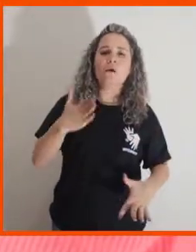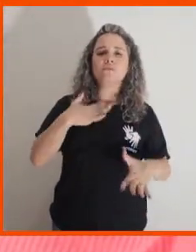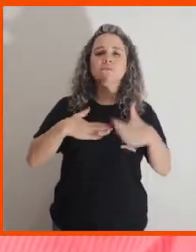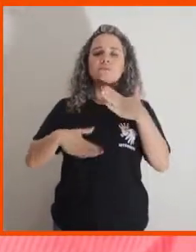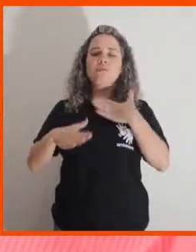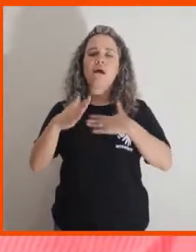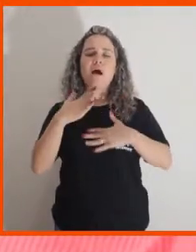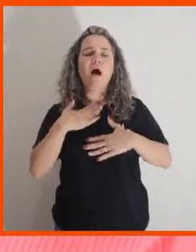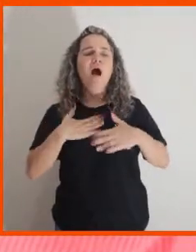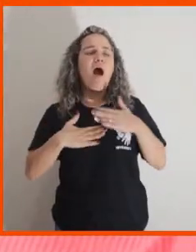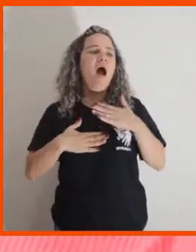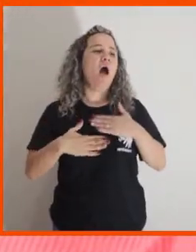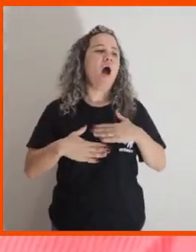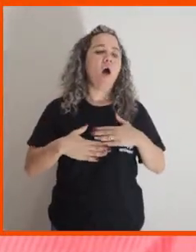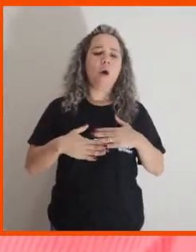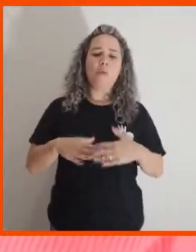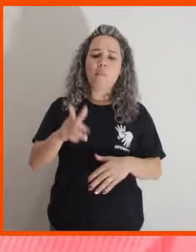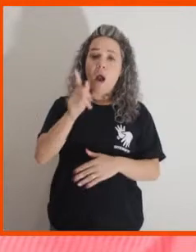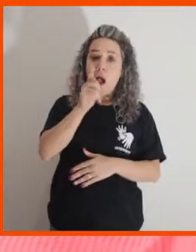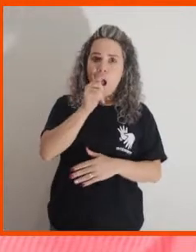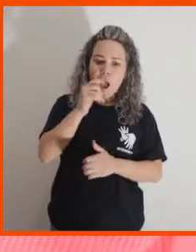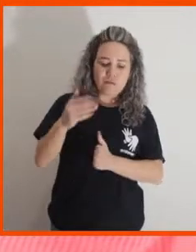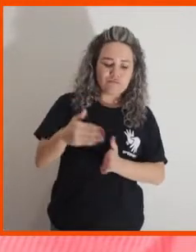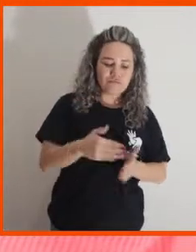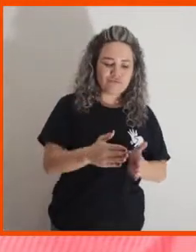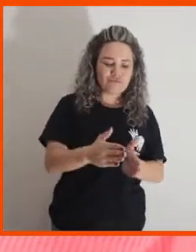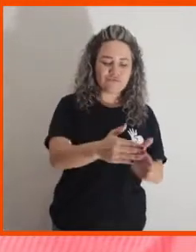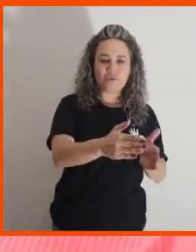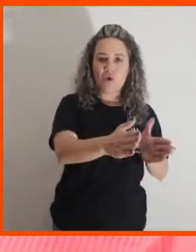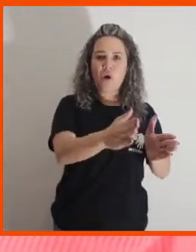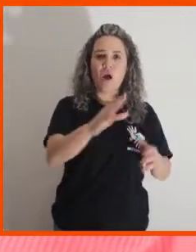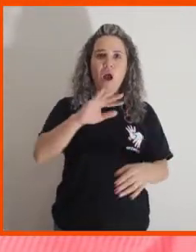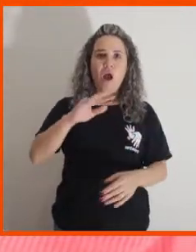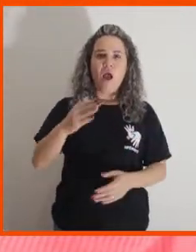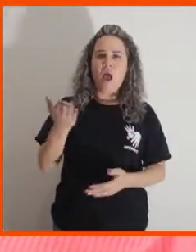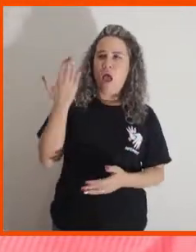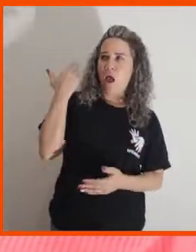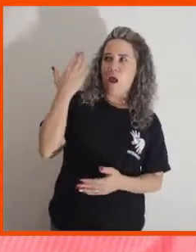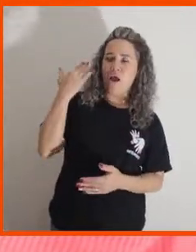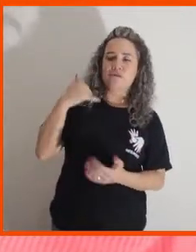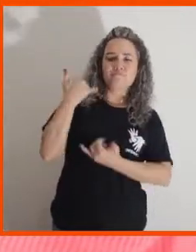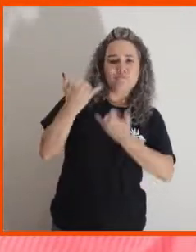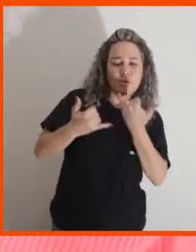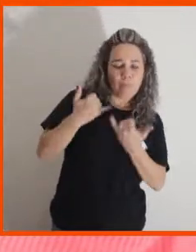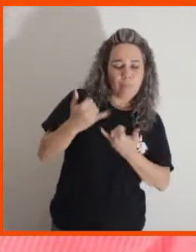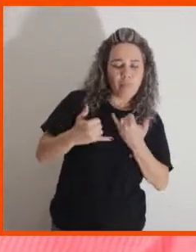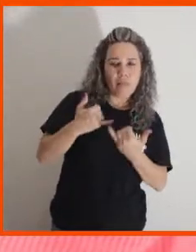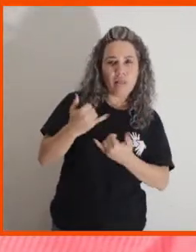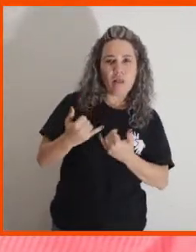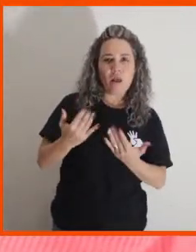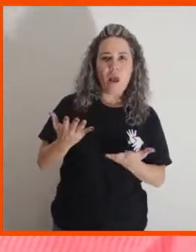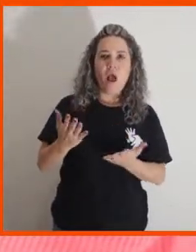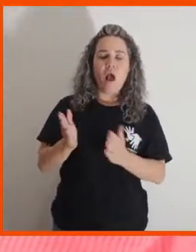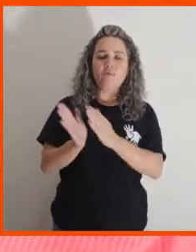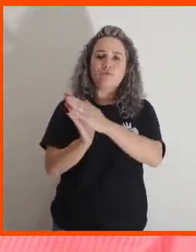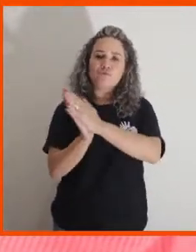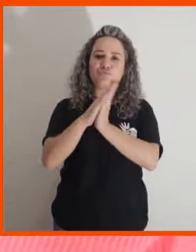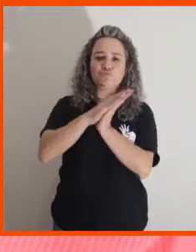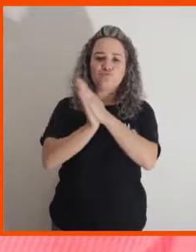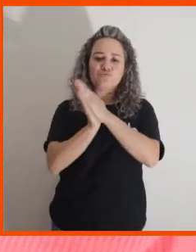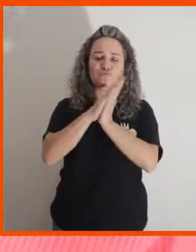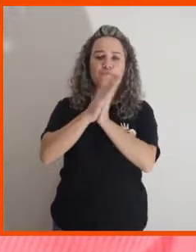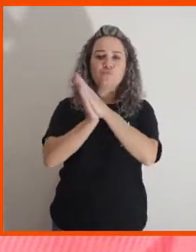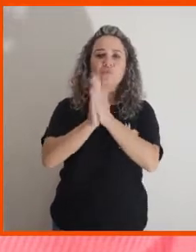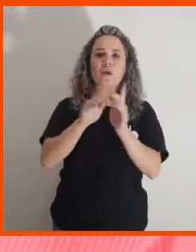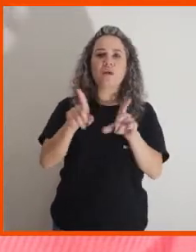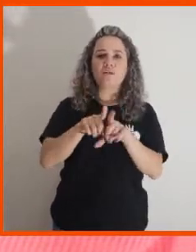no córrego, muitas brincadeiras. Nós brincávamos de cozinhadinho. É, de